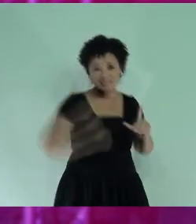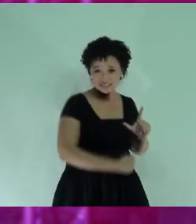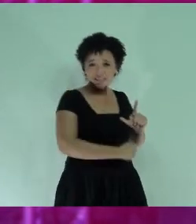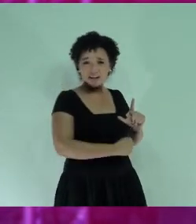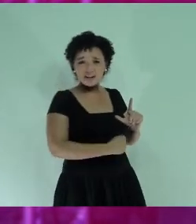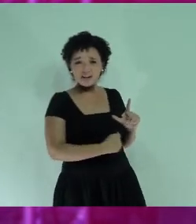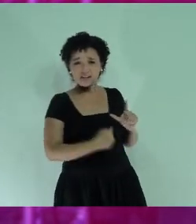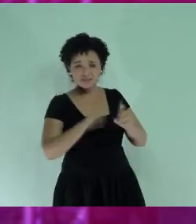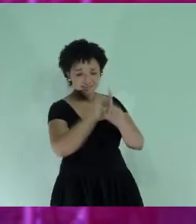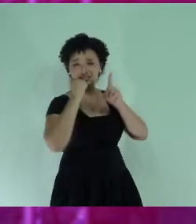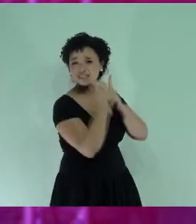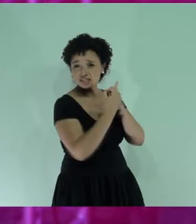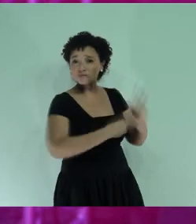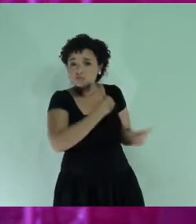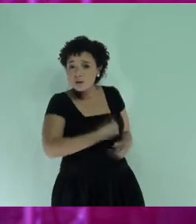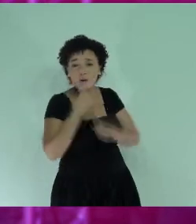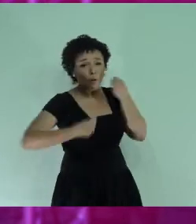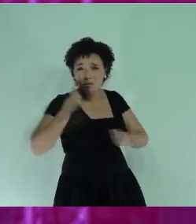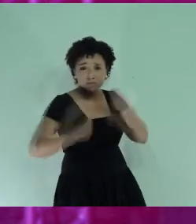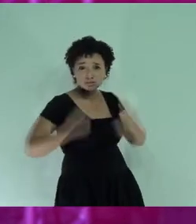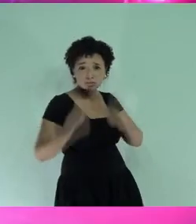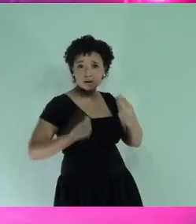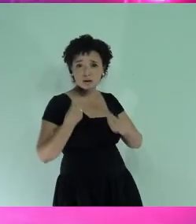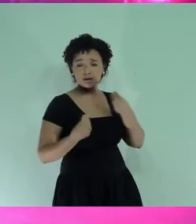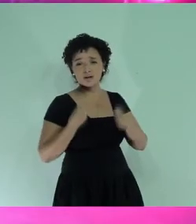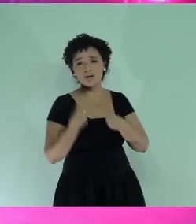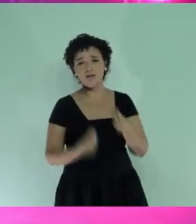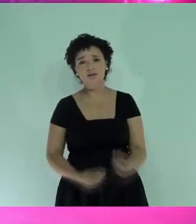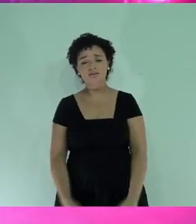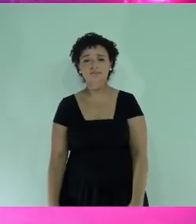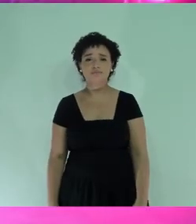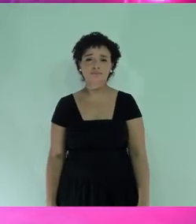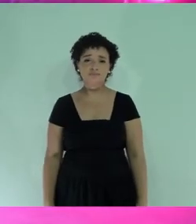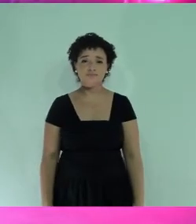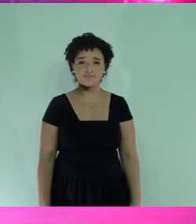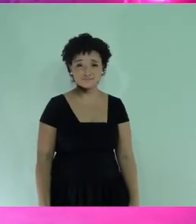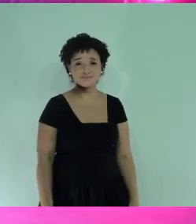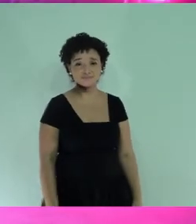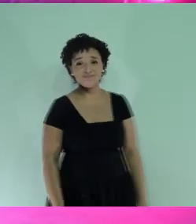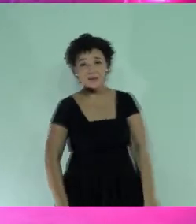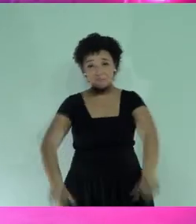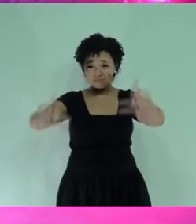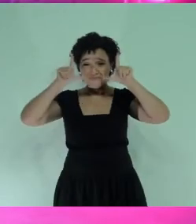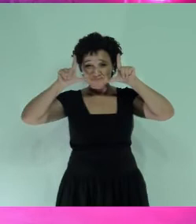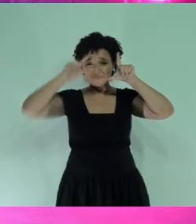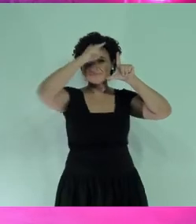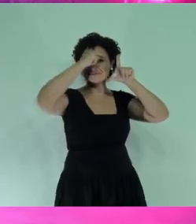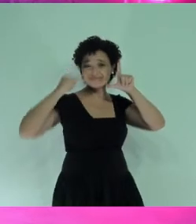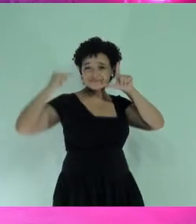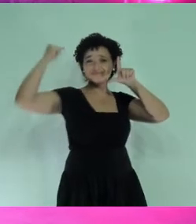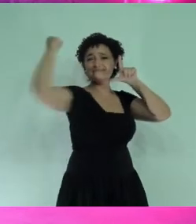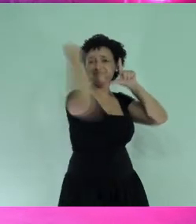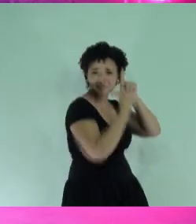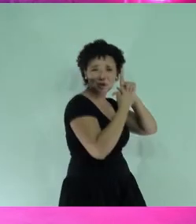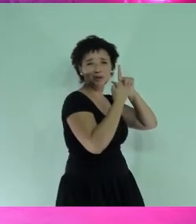tarja de conforto no meu corpo diz: não recomendado à sociedade. A placa